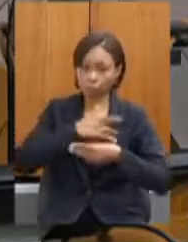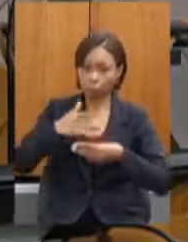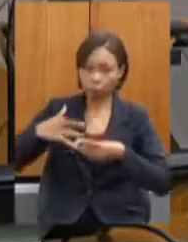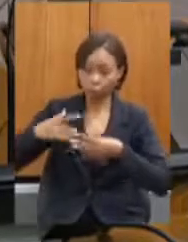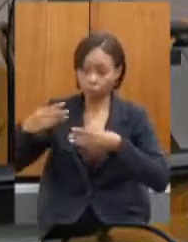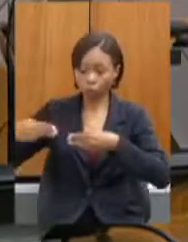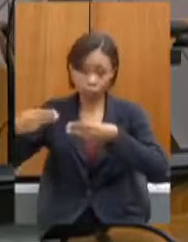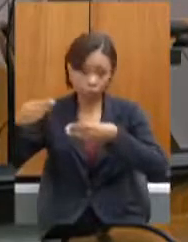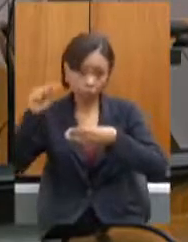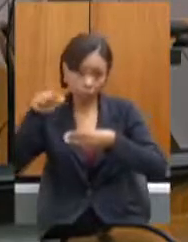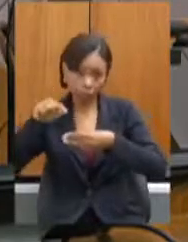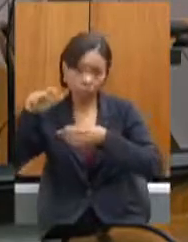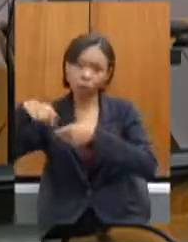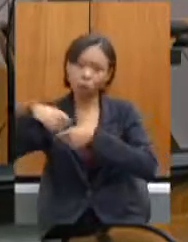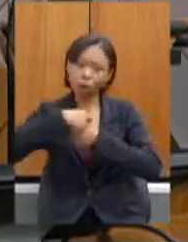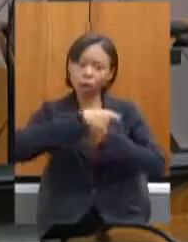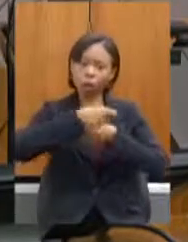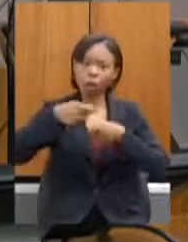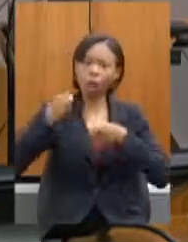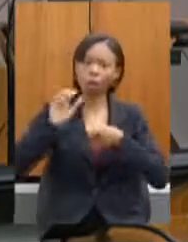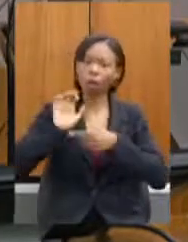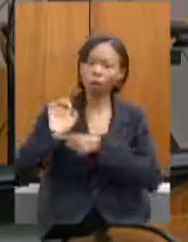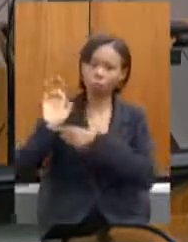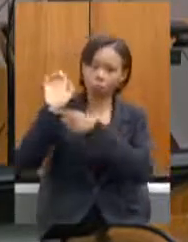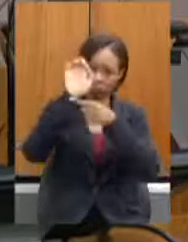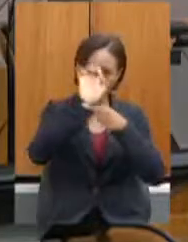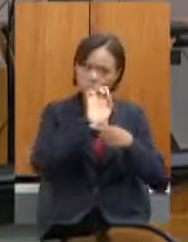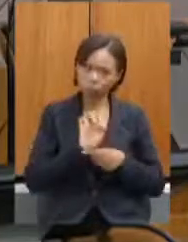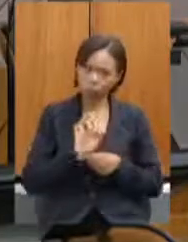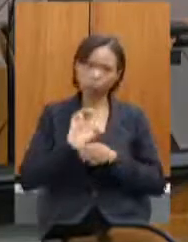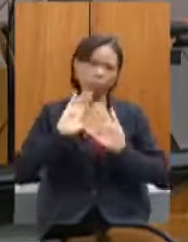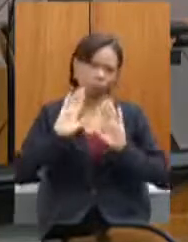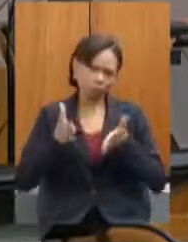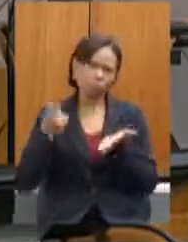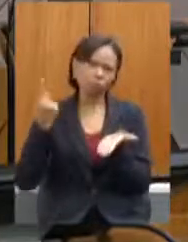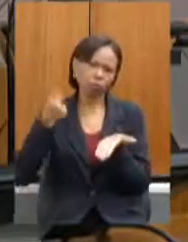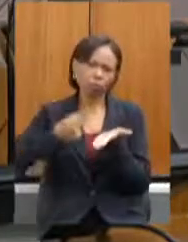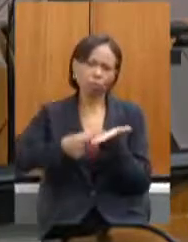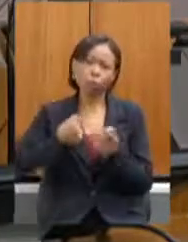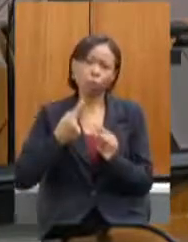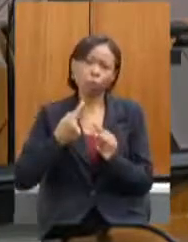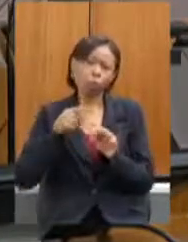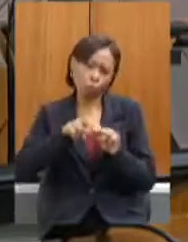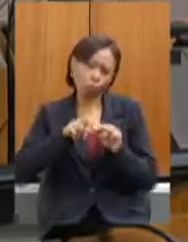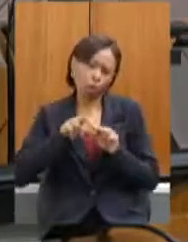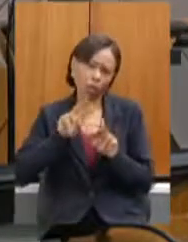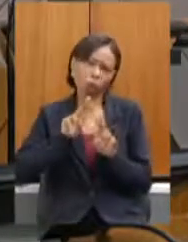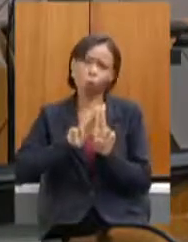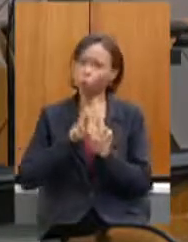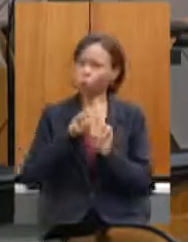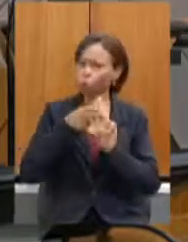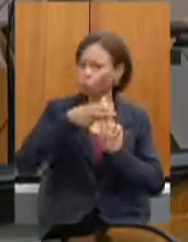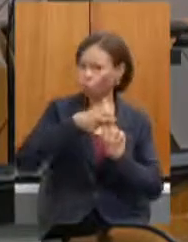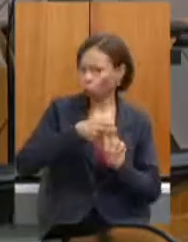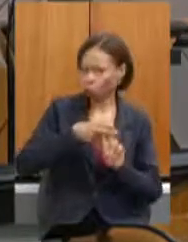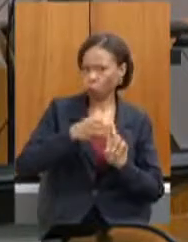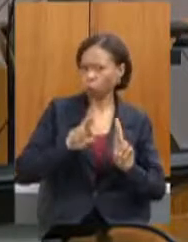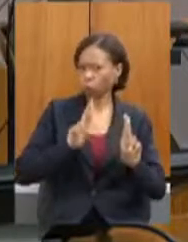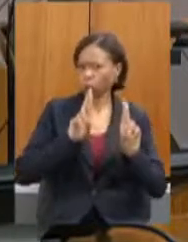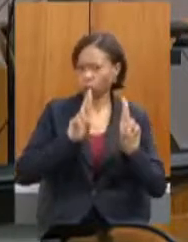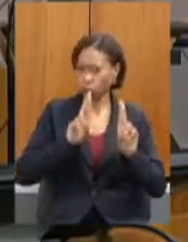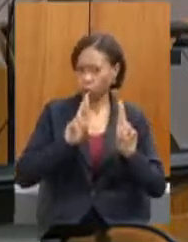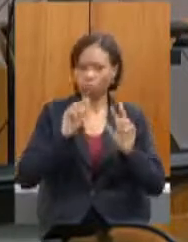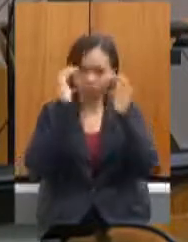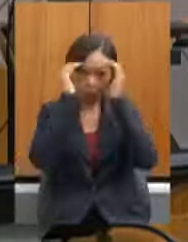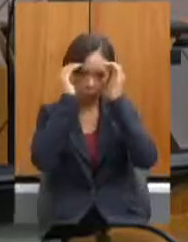para os Estados isso daí já tá bem consolidado É porque o SUS ele funciona desse jeito e opção de todos foi manter como